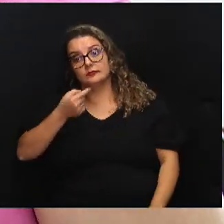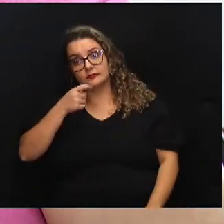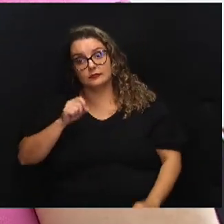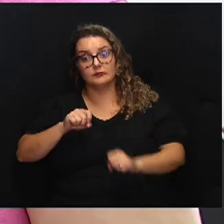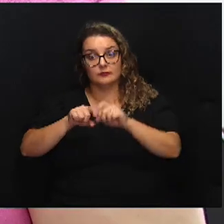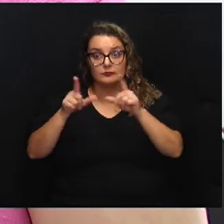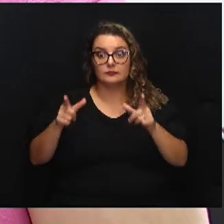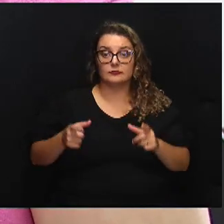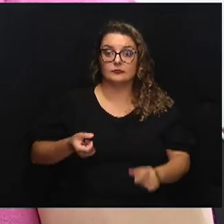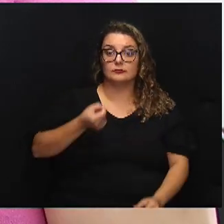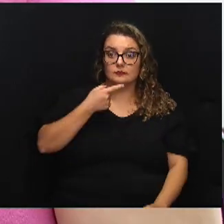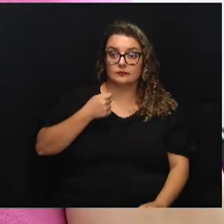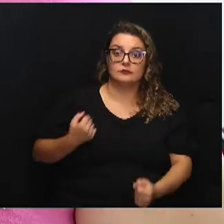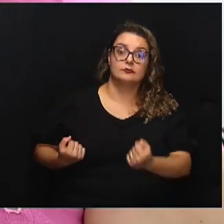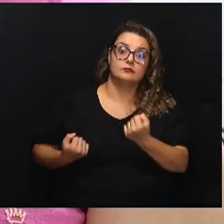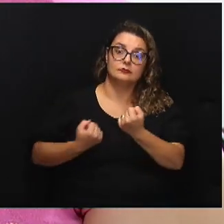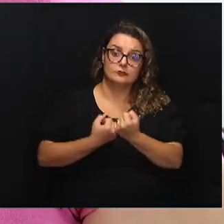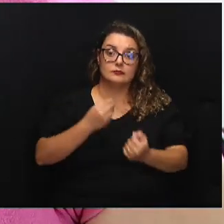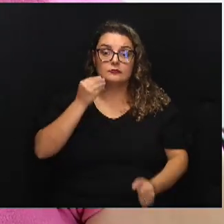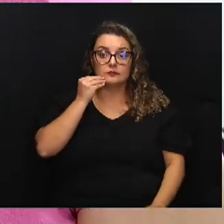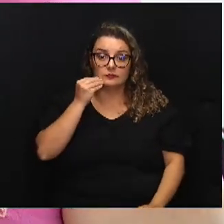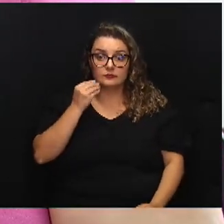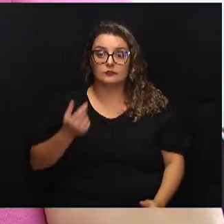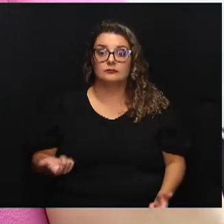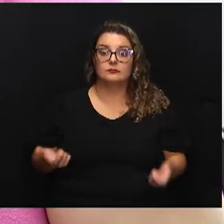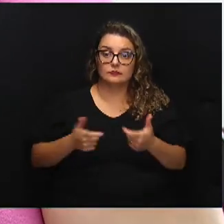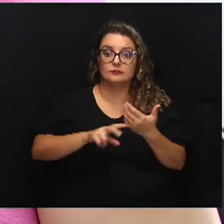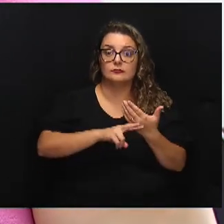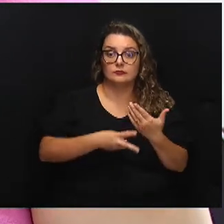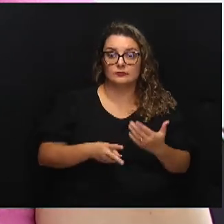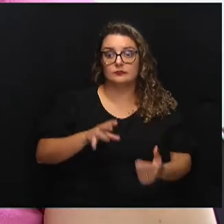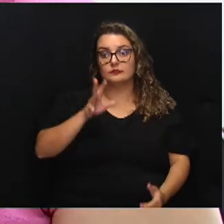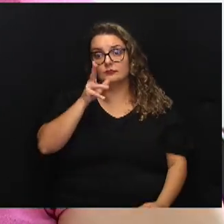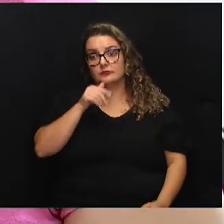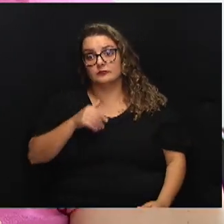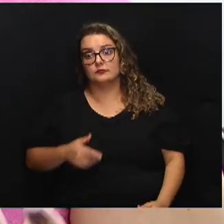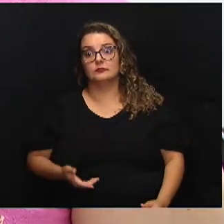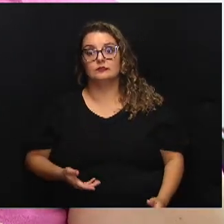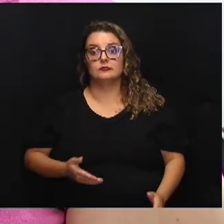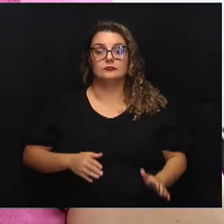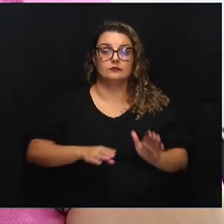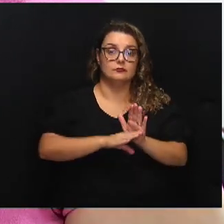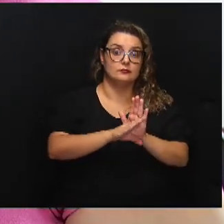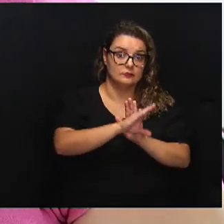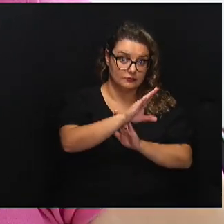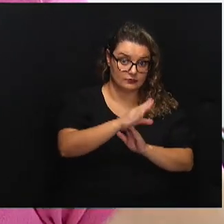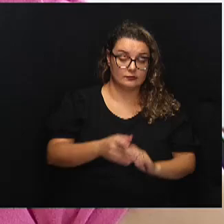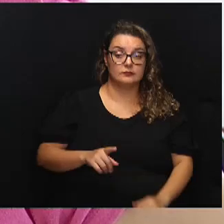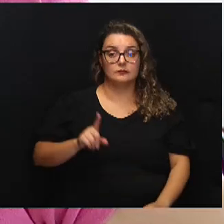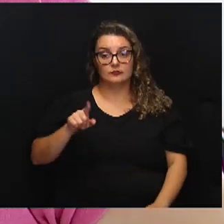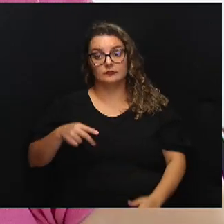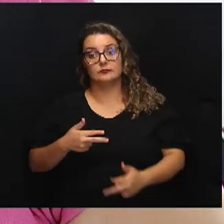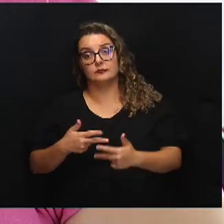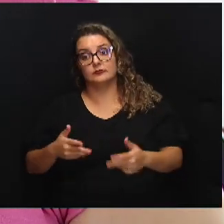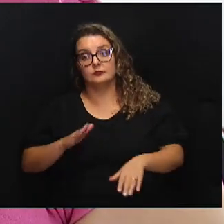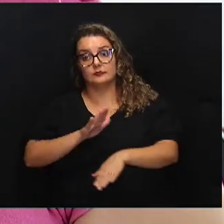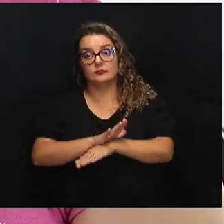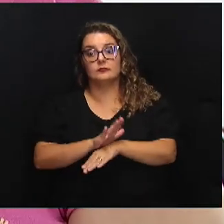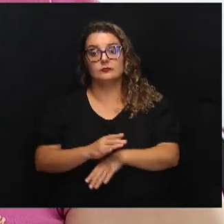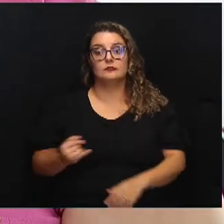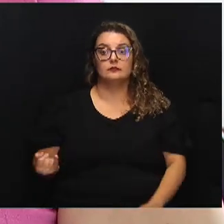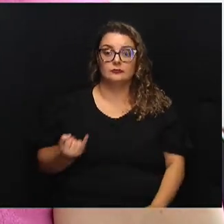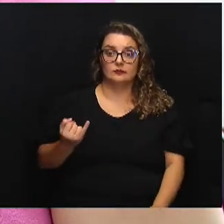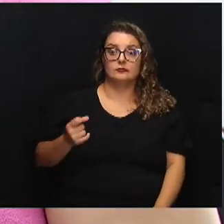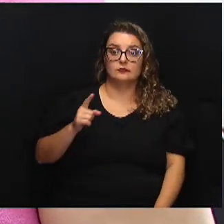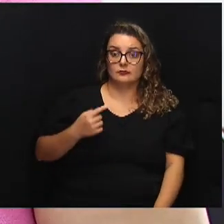são medicamentos de suporte para tentar diminuir os sintomas e retardar a progressão. E algo muito importante que ajuda muito também, tanto na